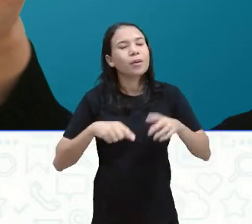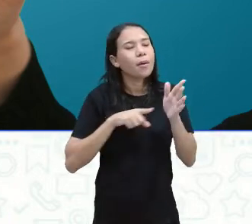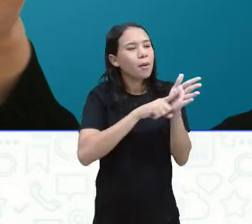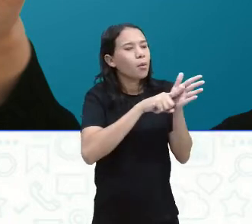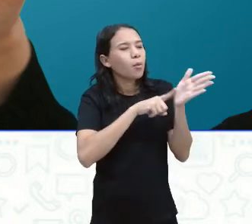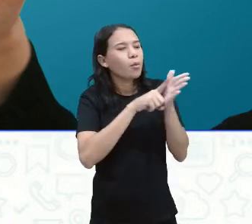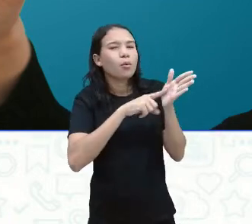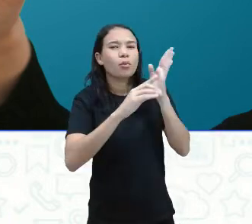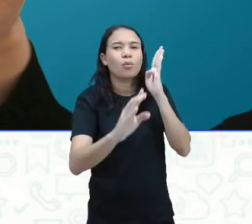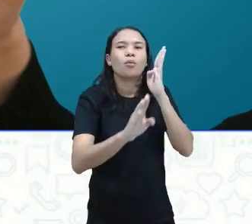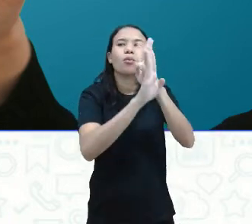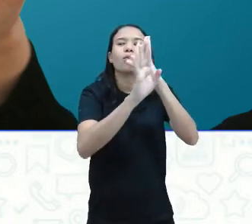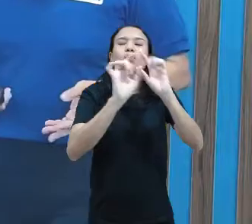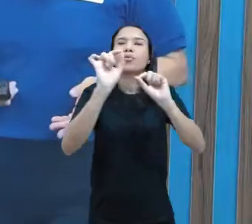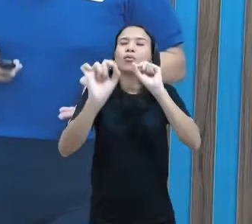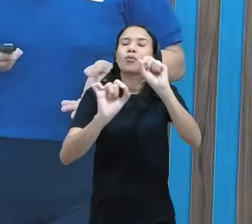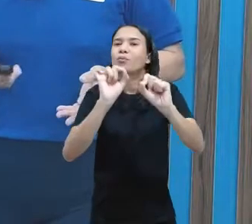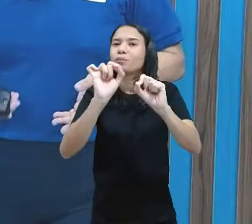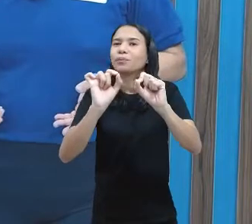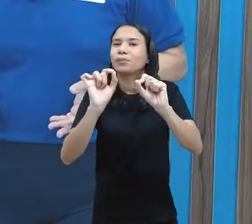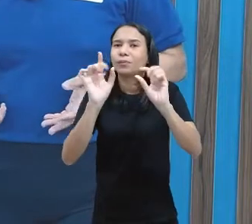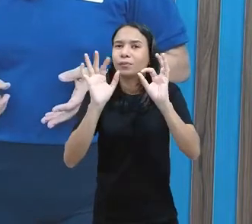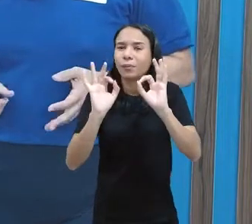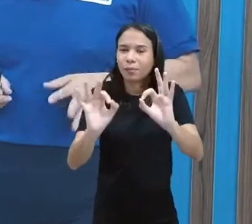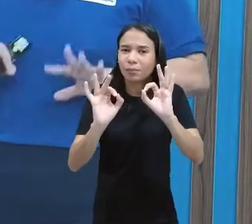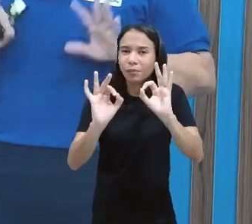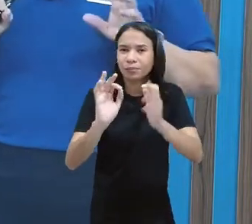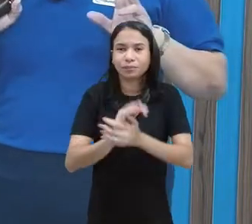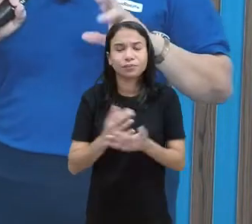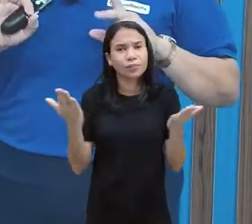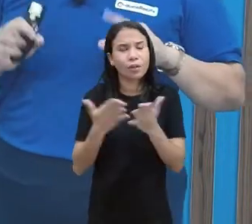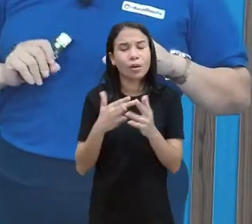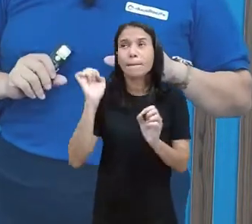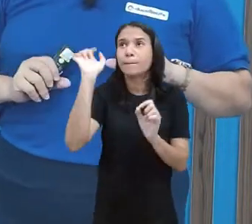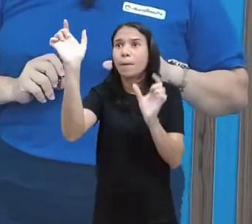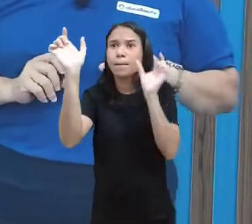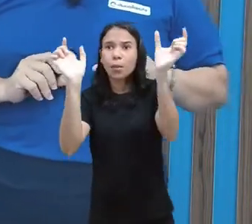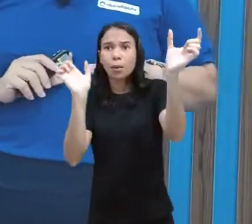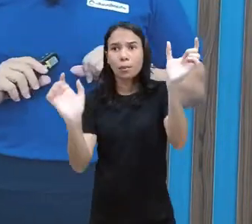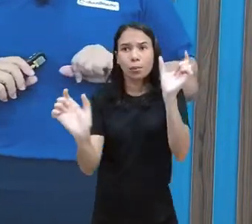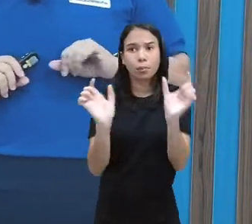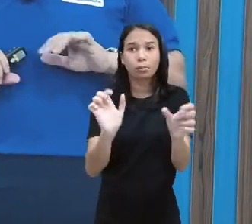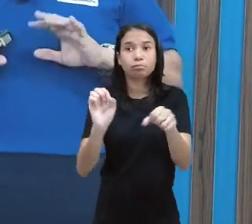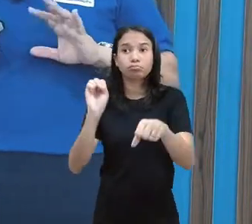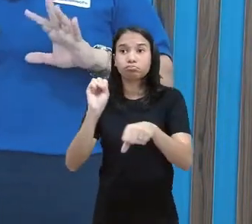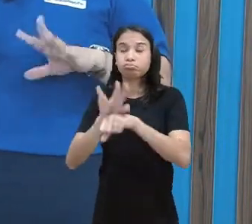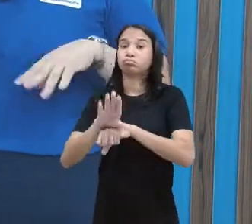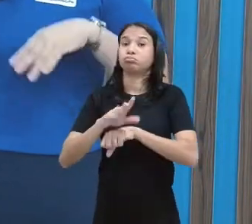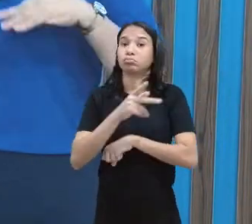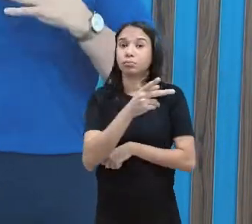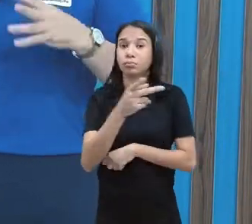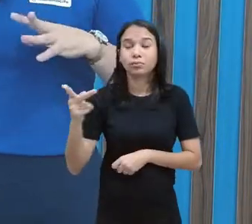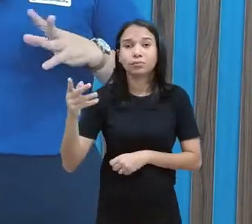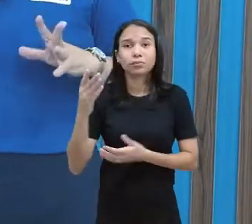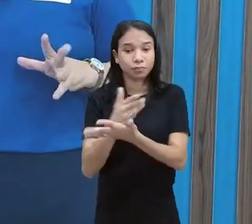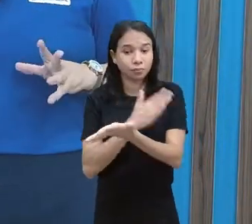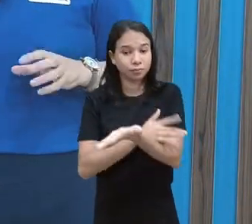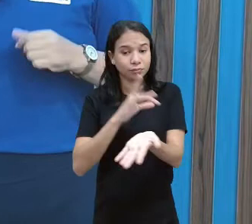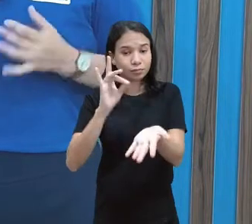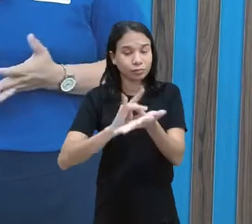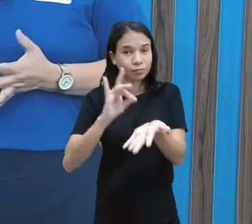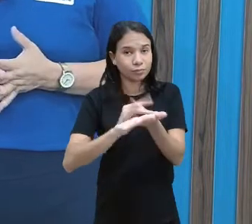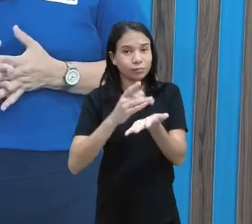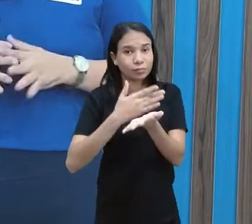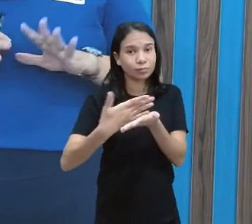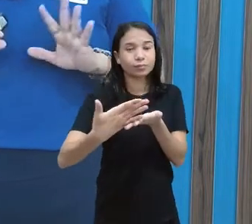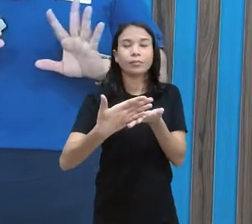e a gente pode pesquisar. E aí eu vou dar umas dicas para vocês, antes da gente começar mesmo a falar o